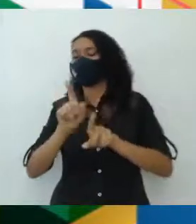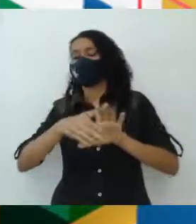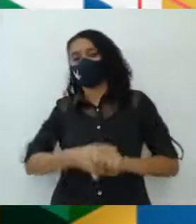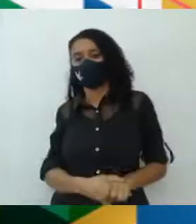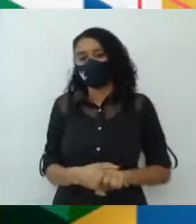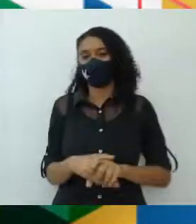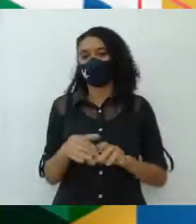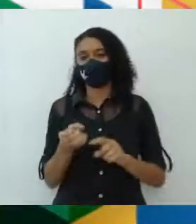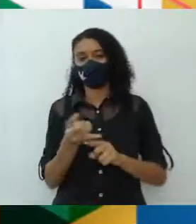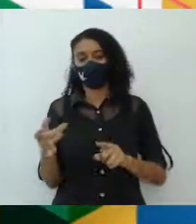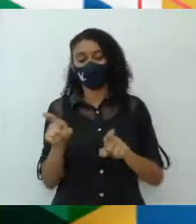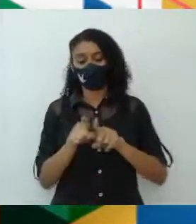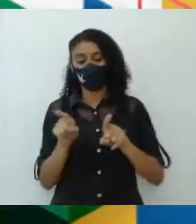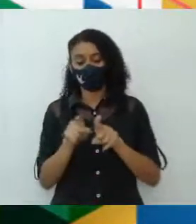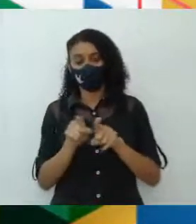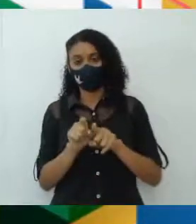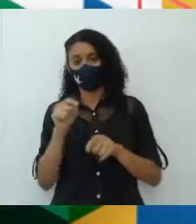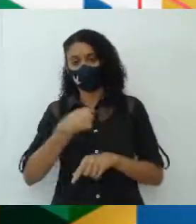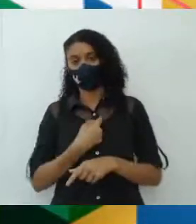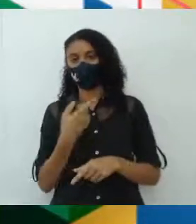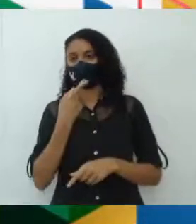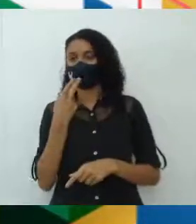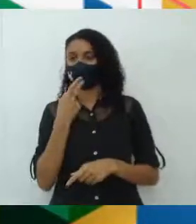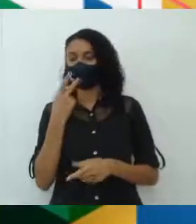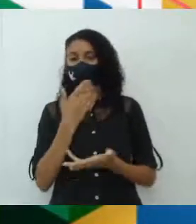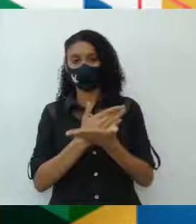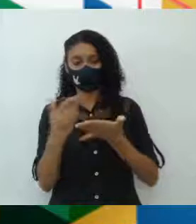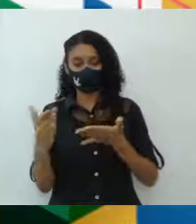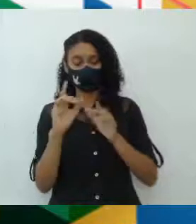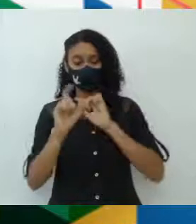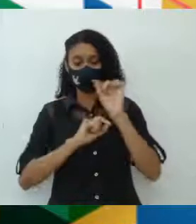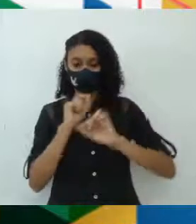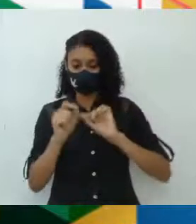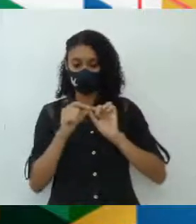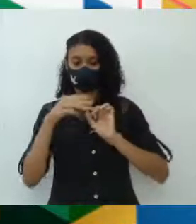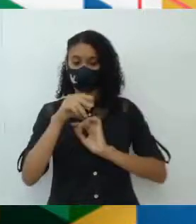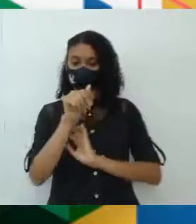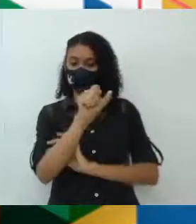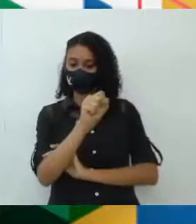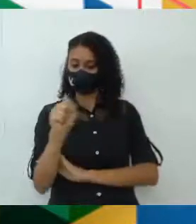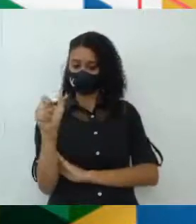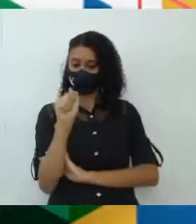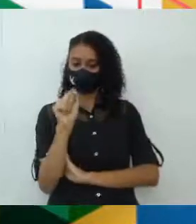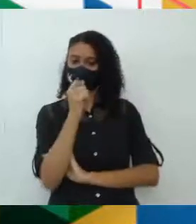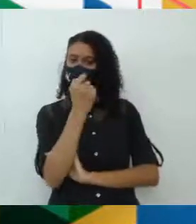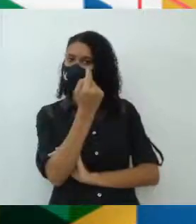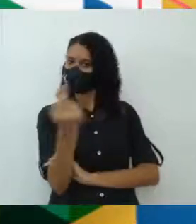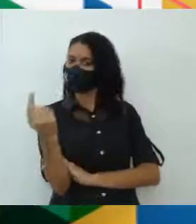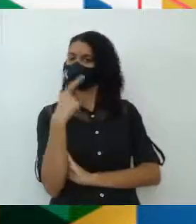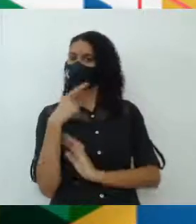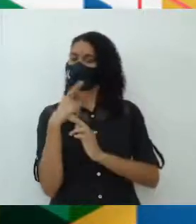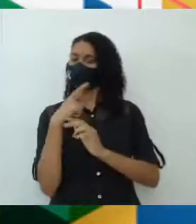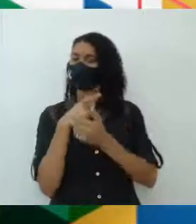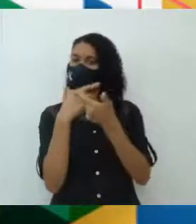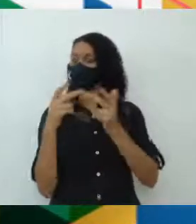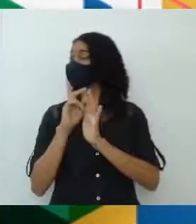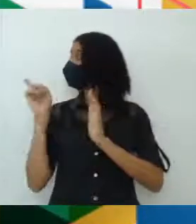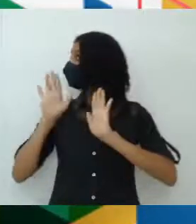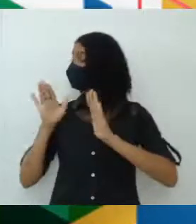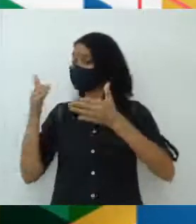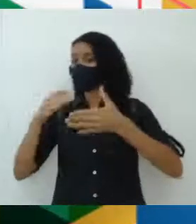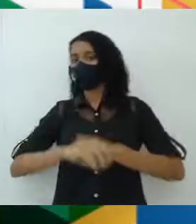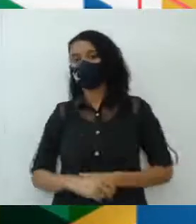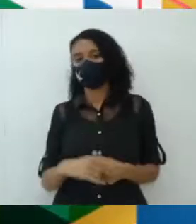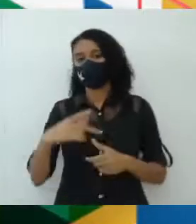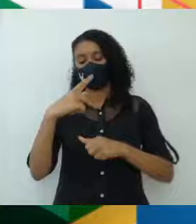estado físico, mas também o que nós citamos inicialmente, que é a massa que cada um desses elementos concentra, a quantidade